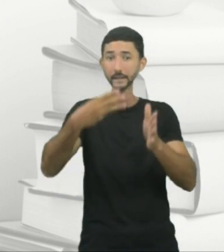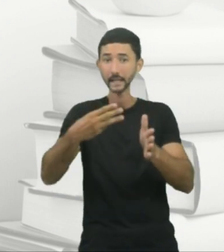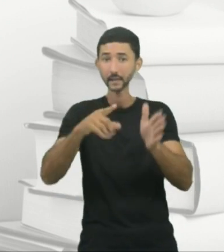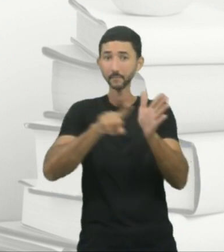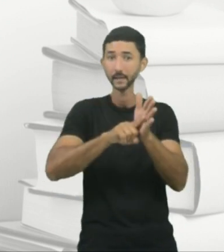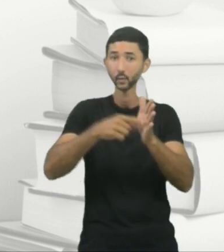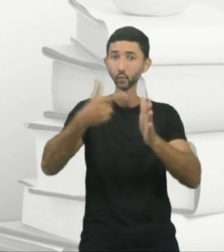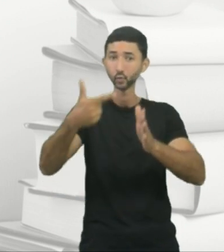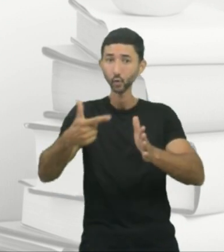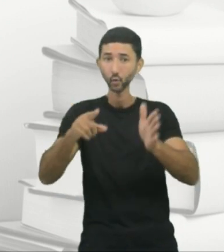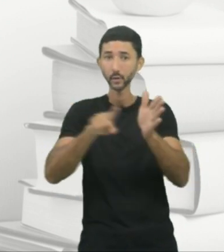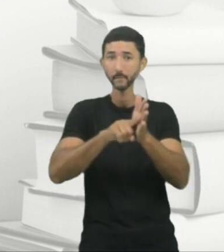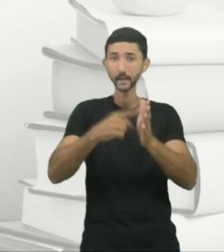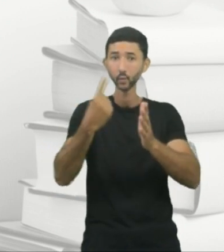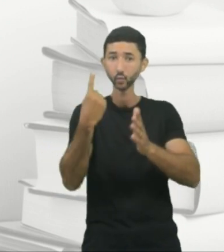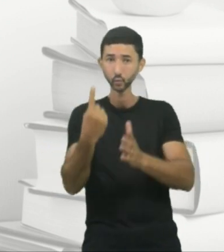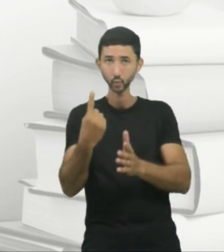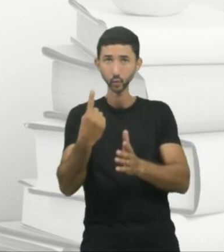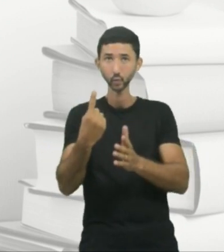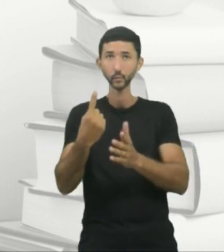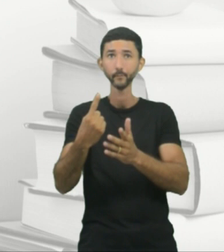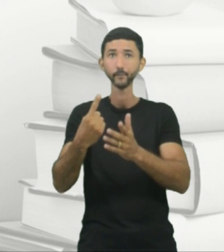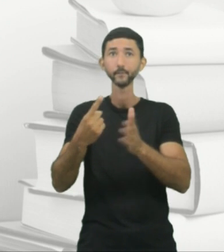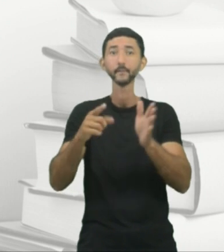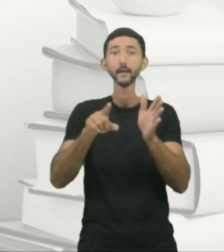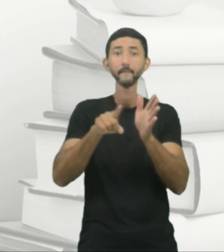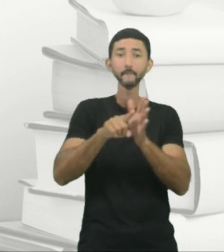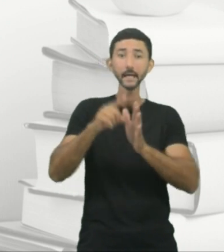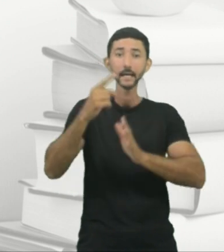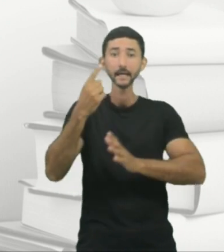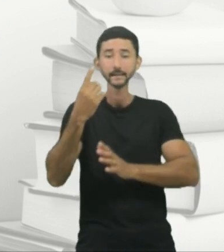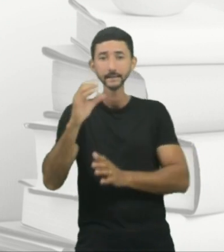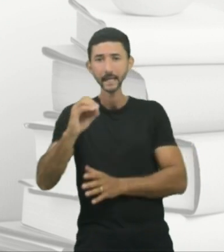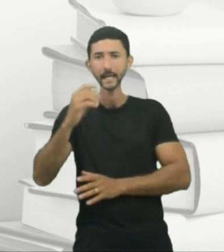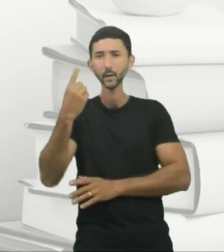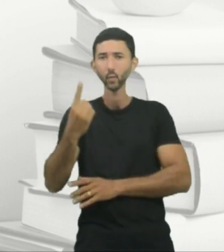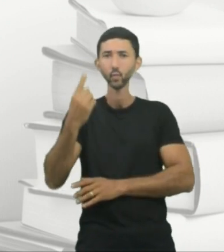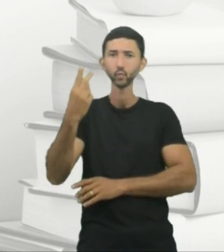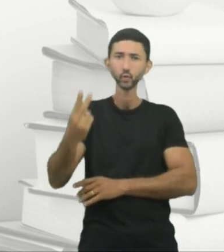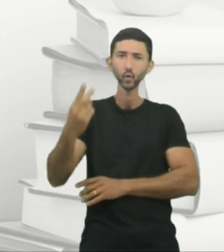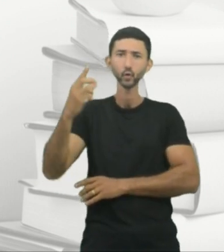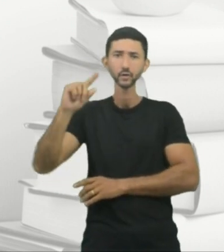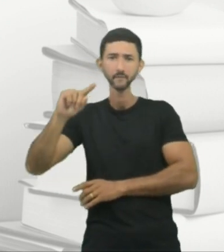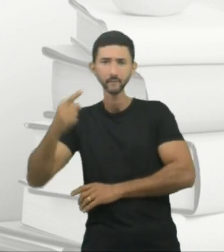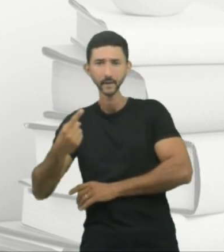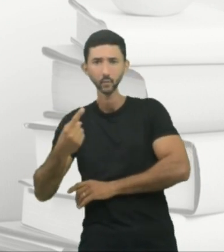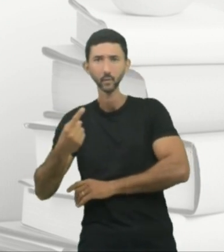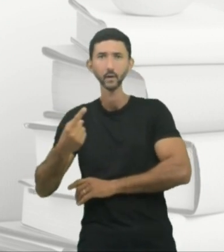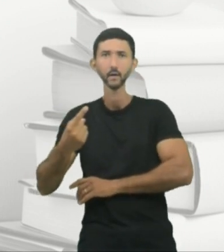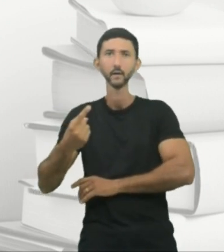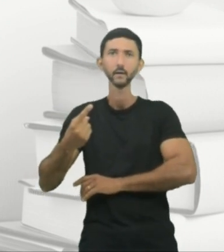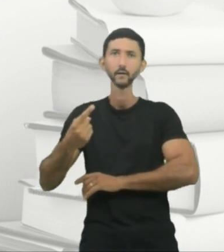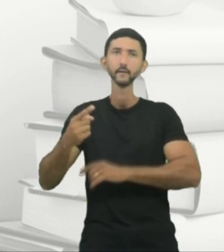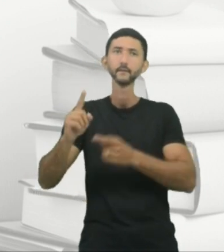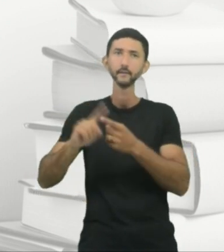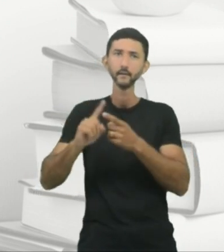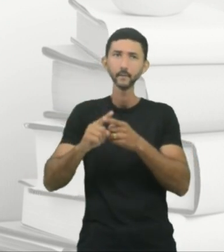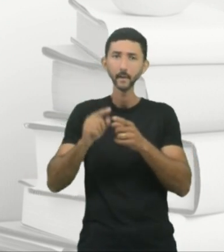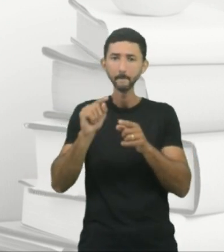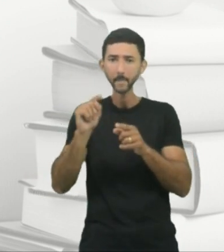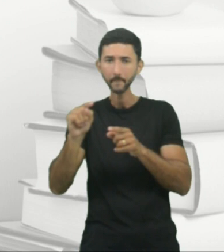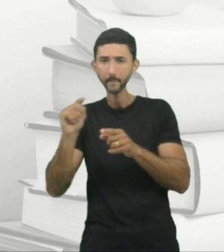-3, -2, -1, 0, 1, 2, 3, vírgula, e também esses